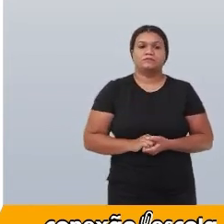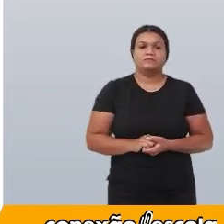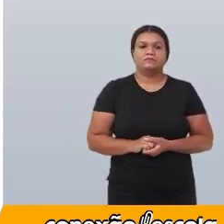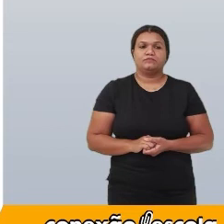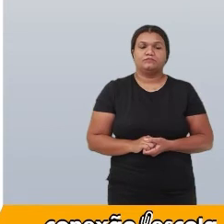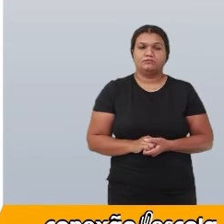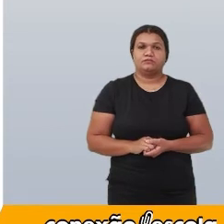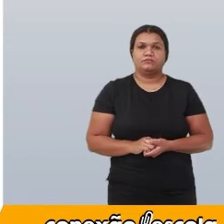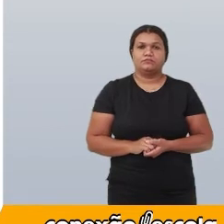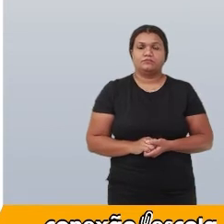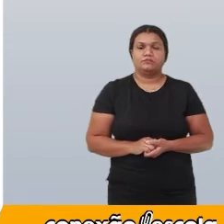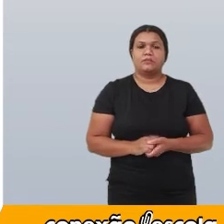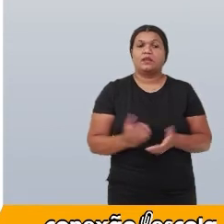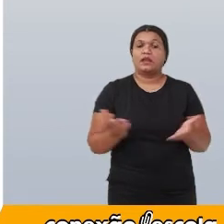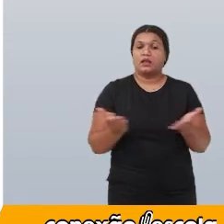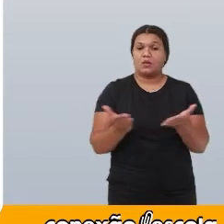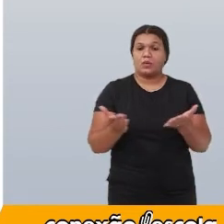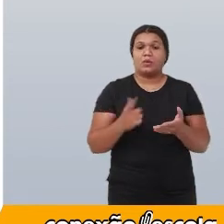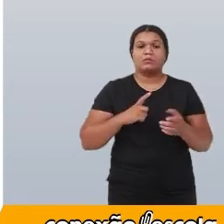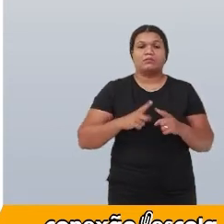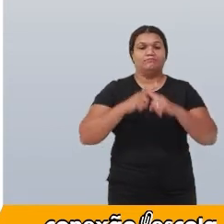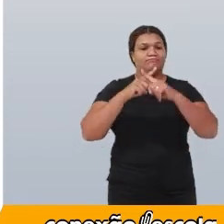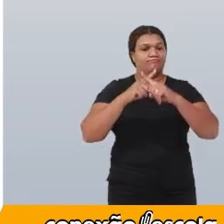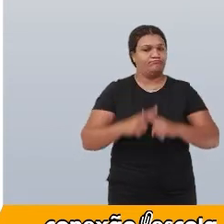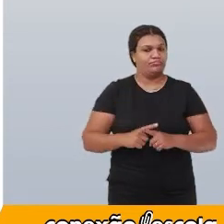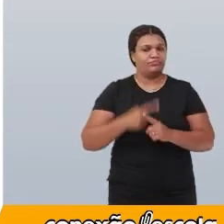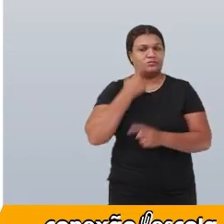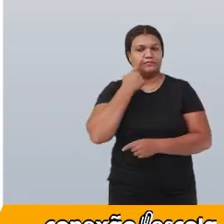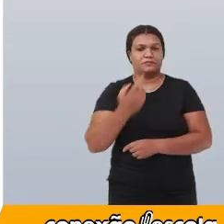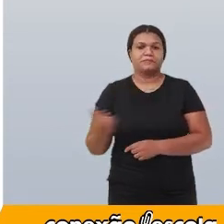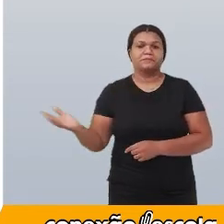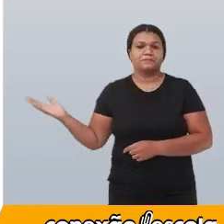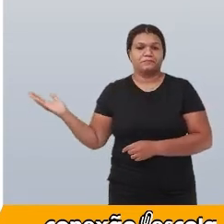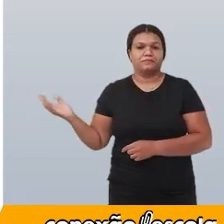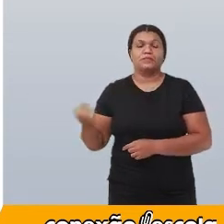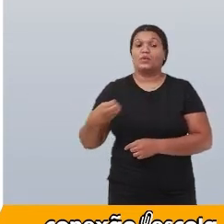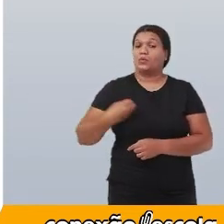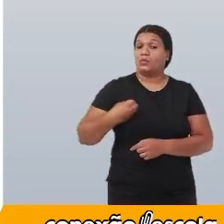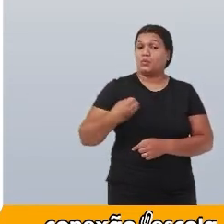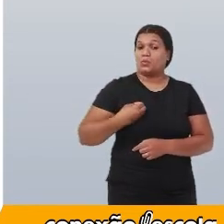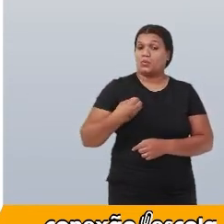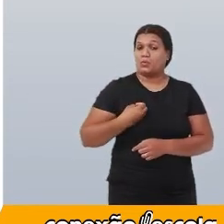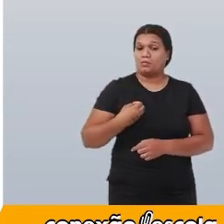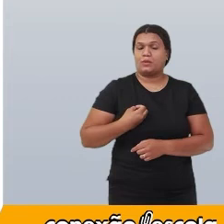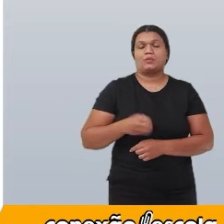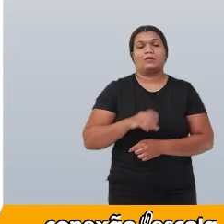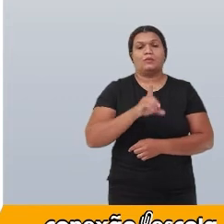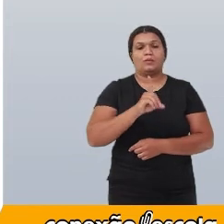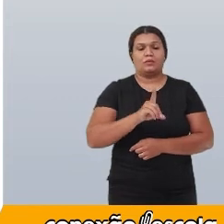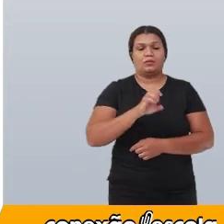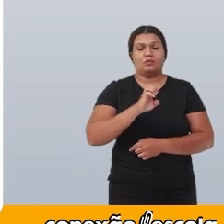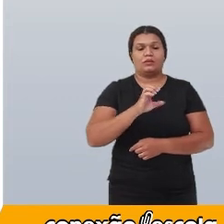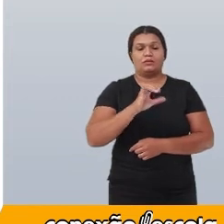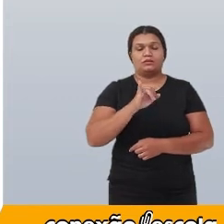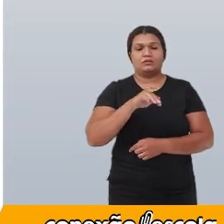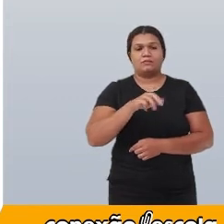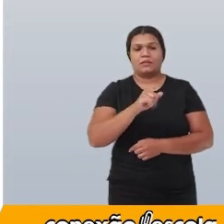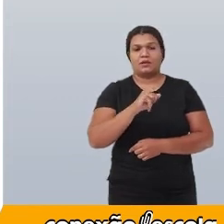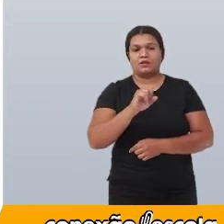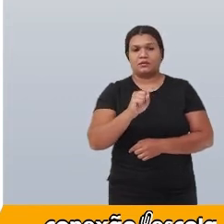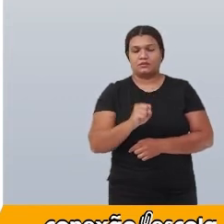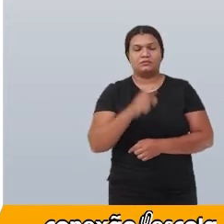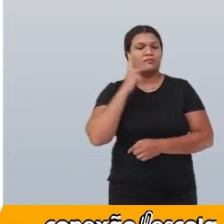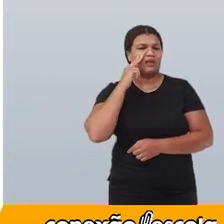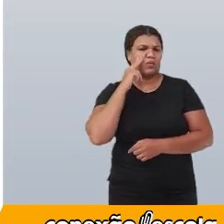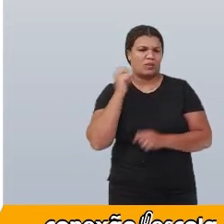83,85. Agora, nós temos uma multiplicação com números decimais. E também é bastante